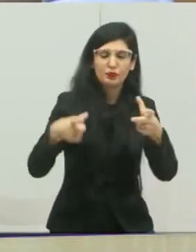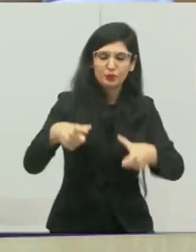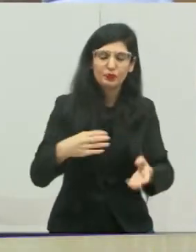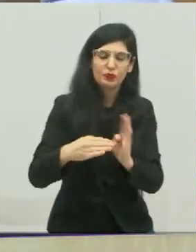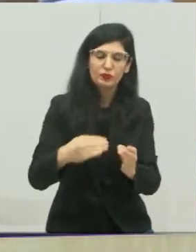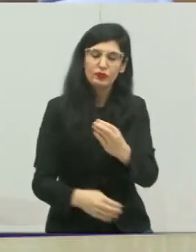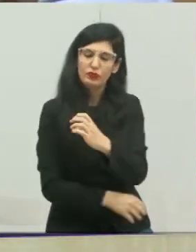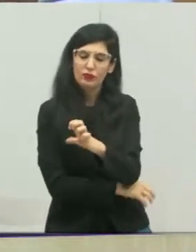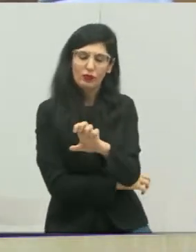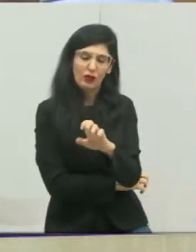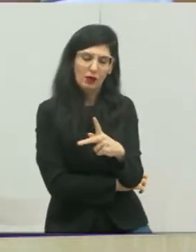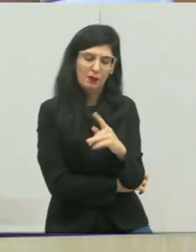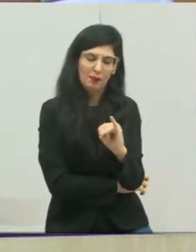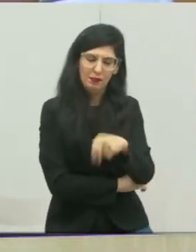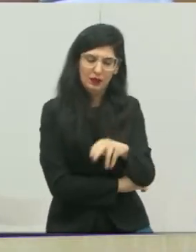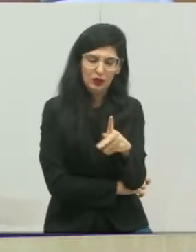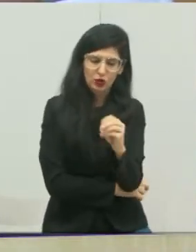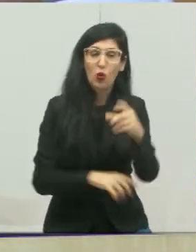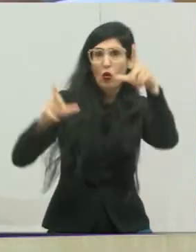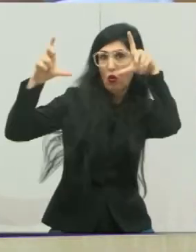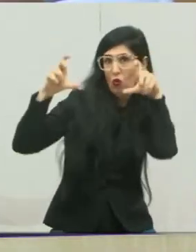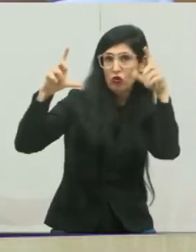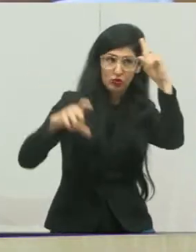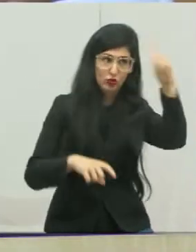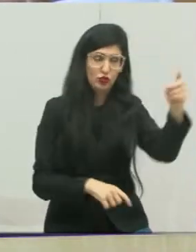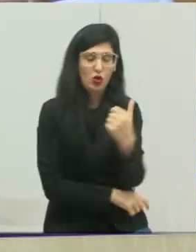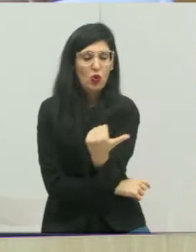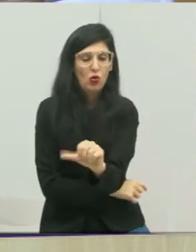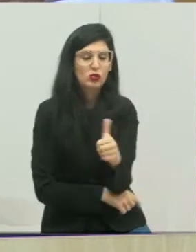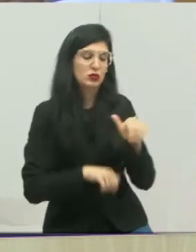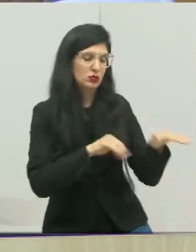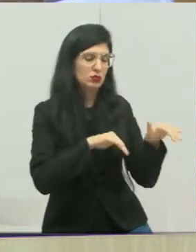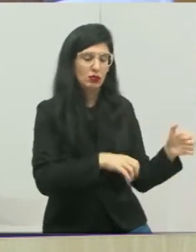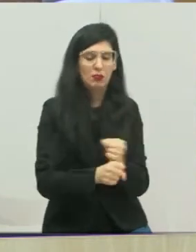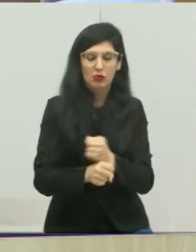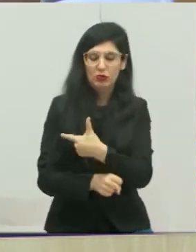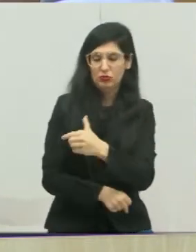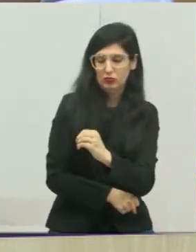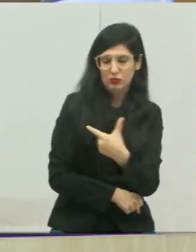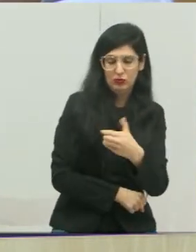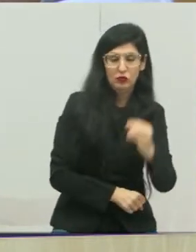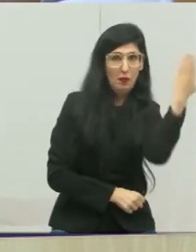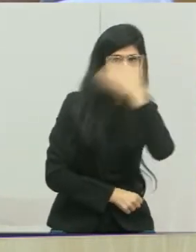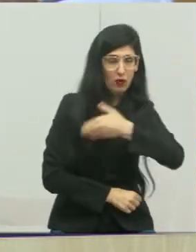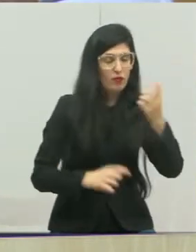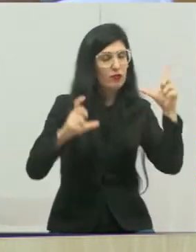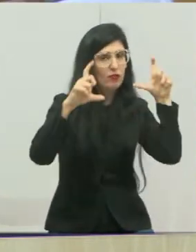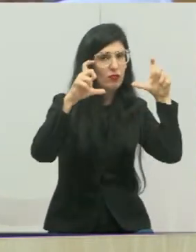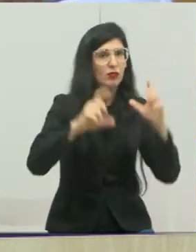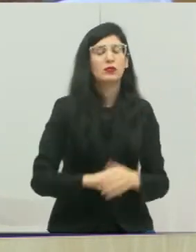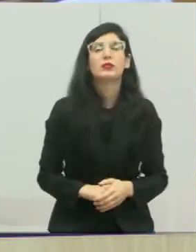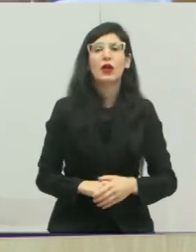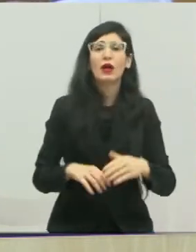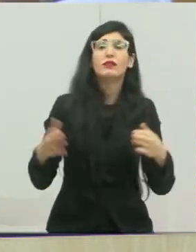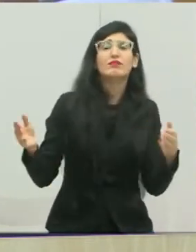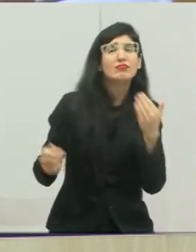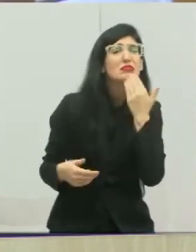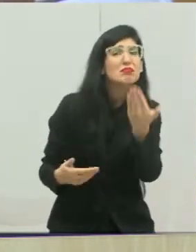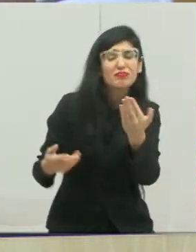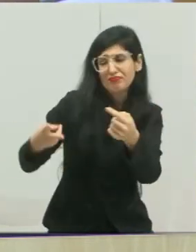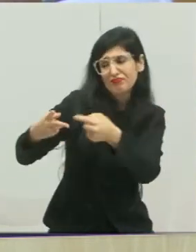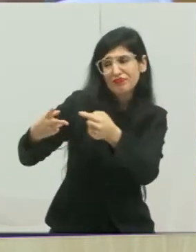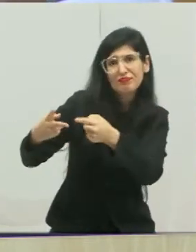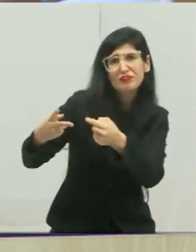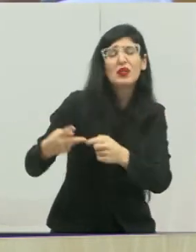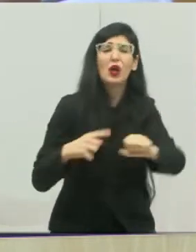Seguem fotos do local feitas no dia 11 de setembro de 2020. O segundo motivo do pedido é social, pois no território desta